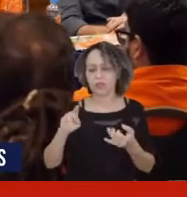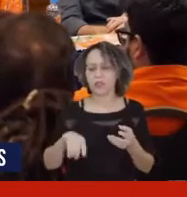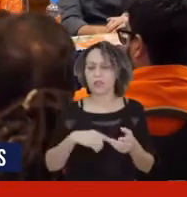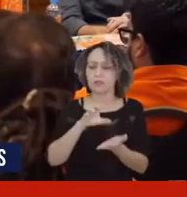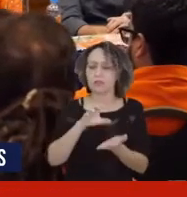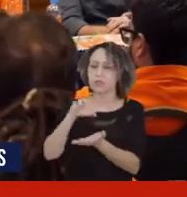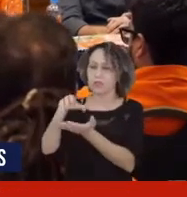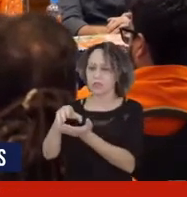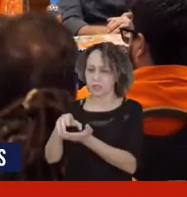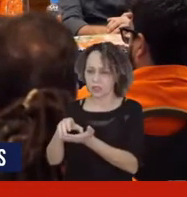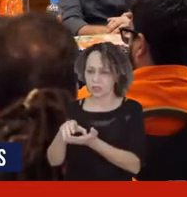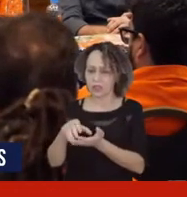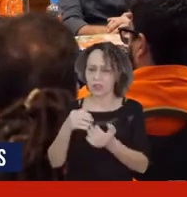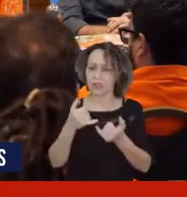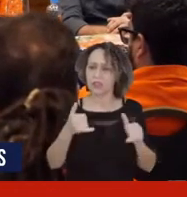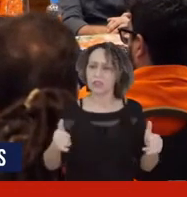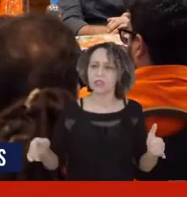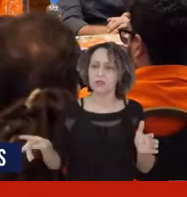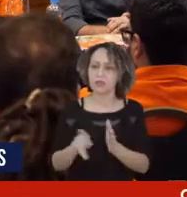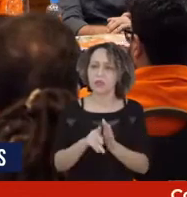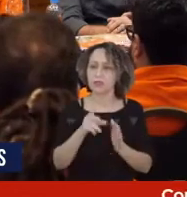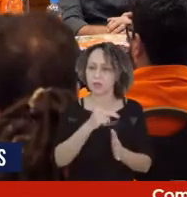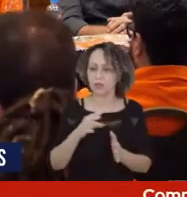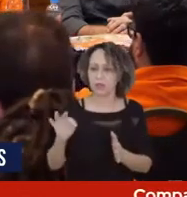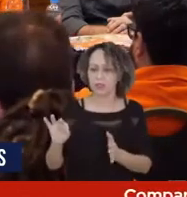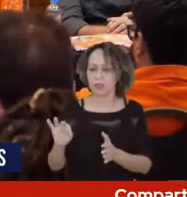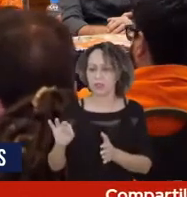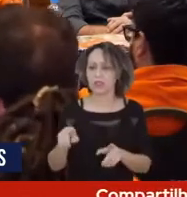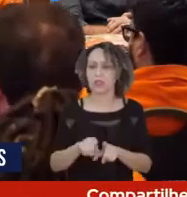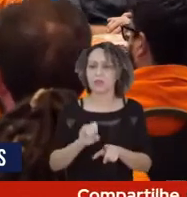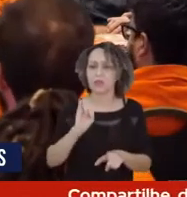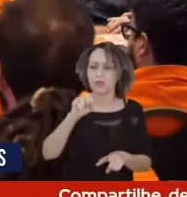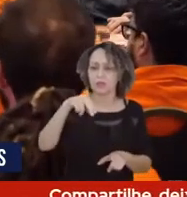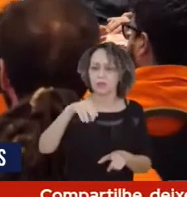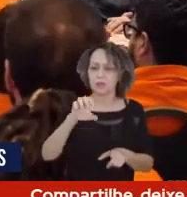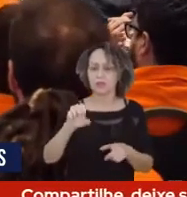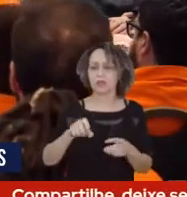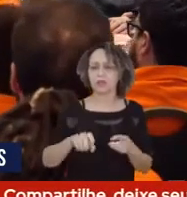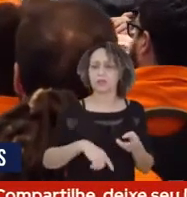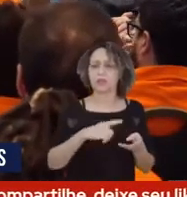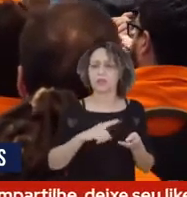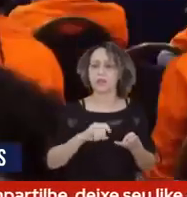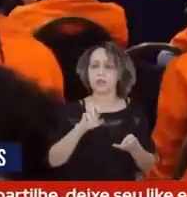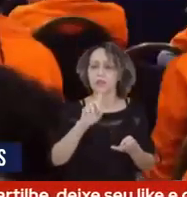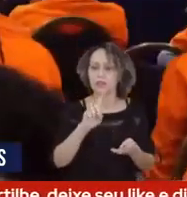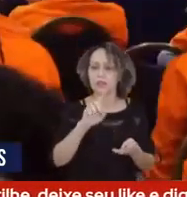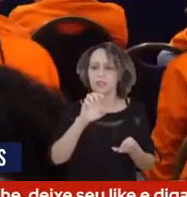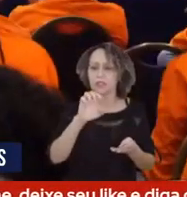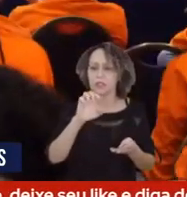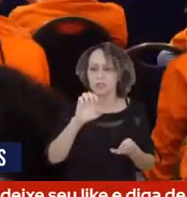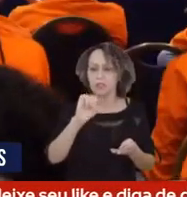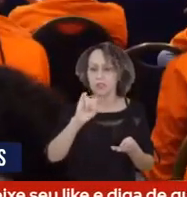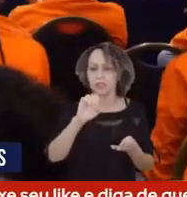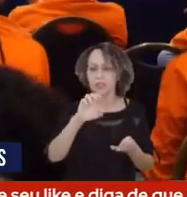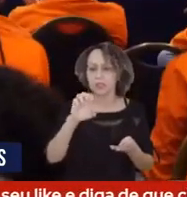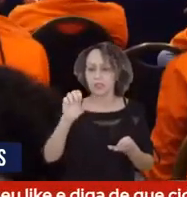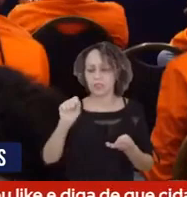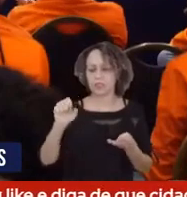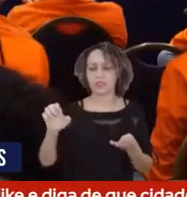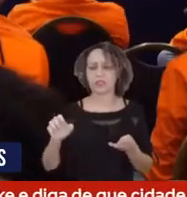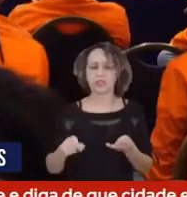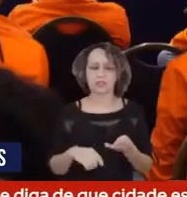PT, o INEP, que falou aqui, de EESE e da Petros. Muito obrigada pela presença de todos vocês, de todas vocês.